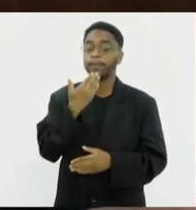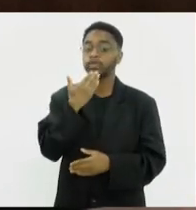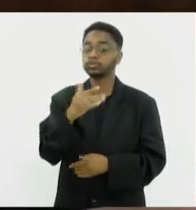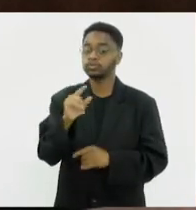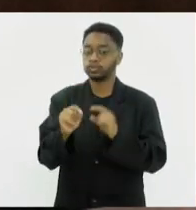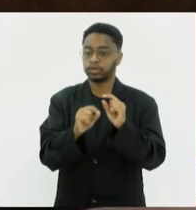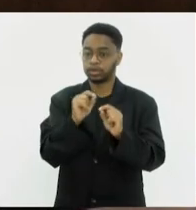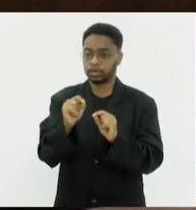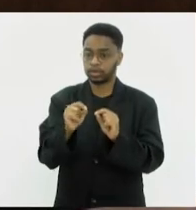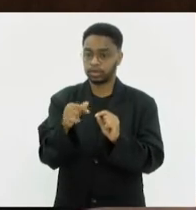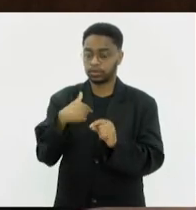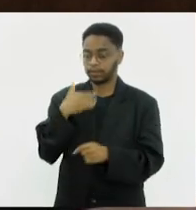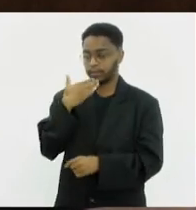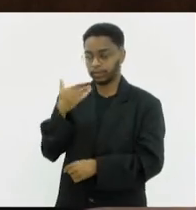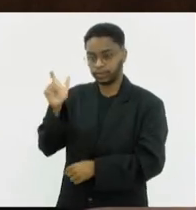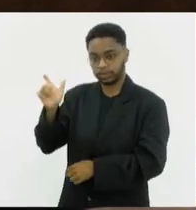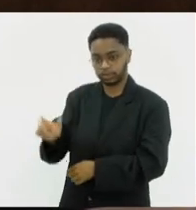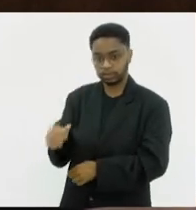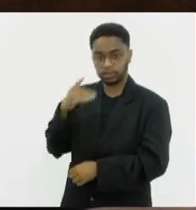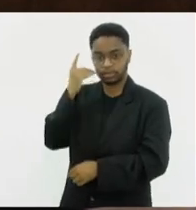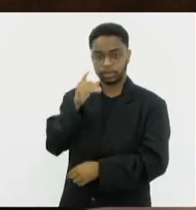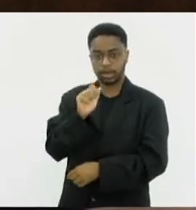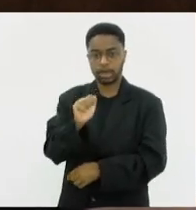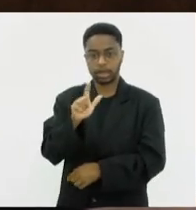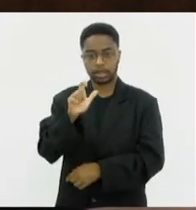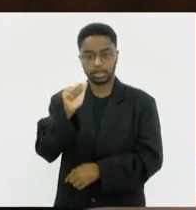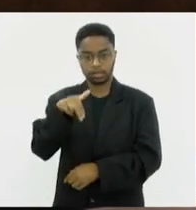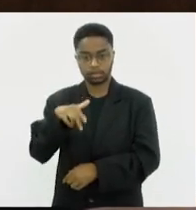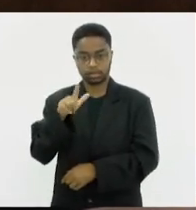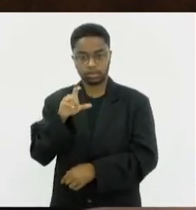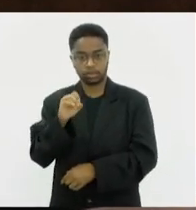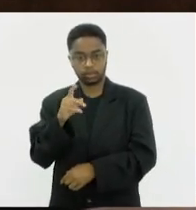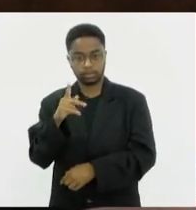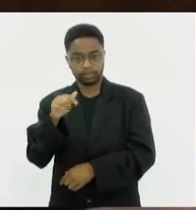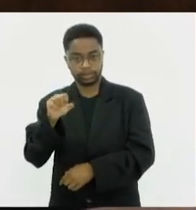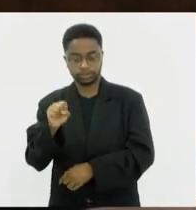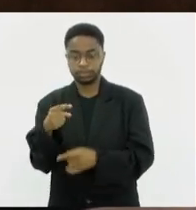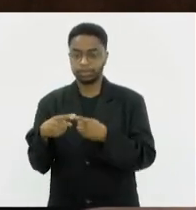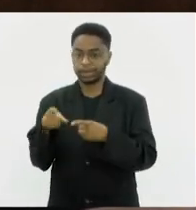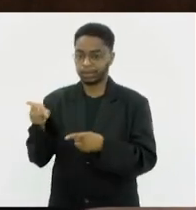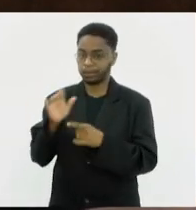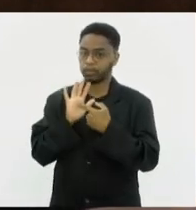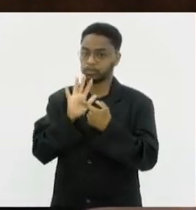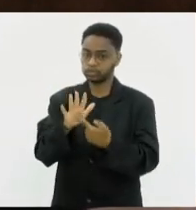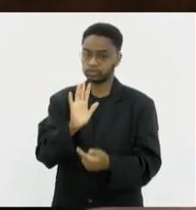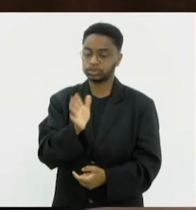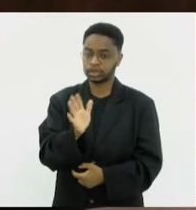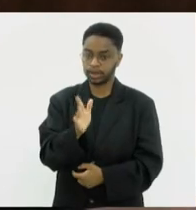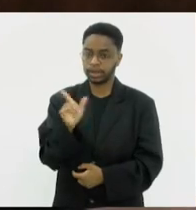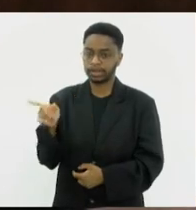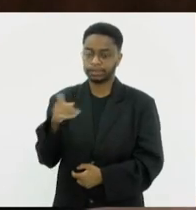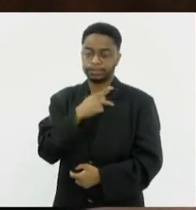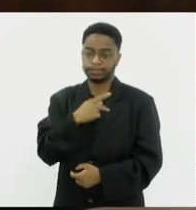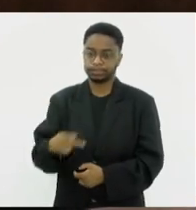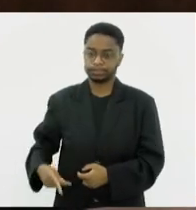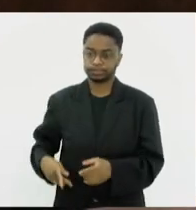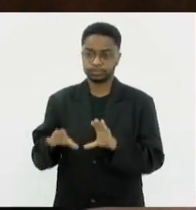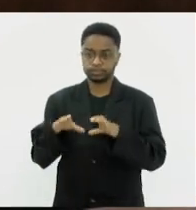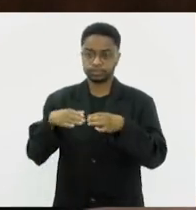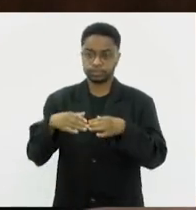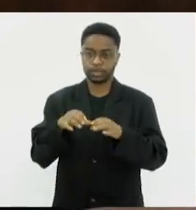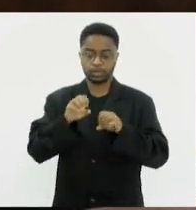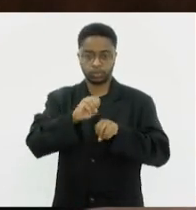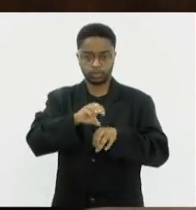eu faço para o deputado Alan Lopes, que já demonstrou que, como presidente da Comissão de